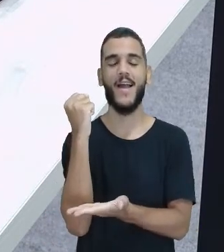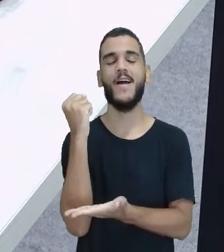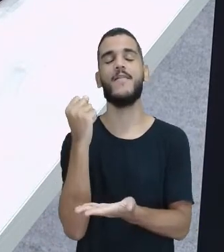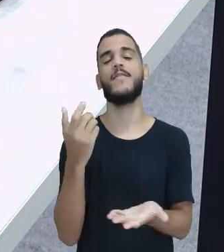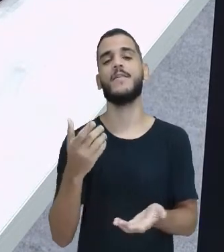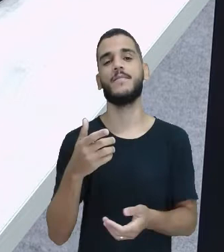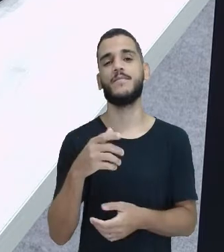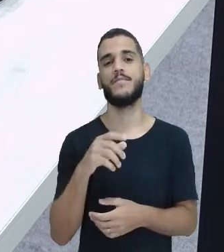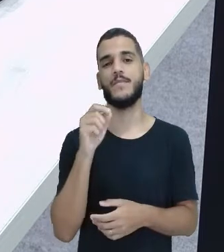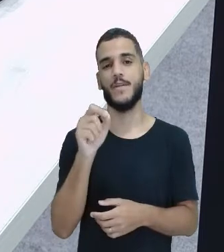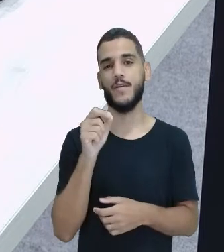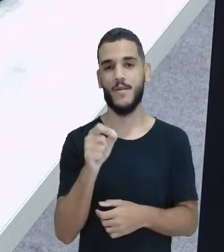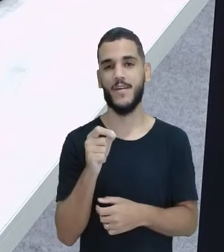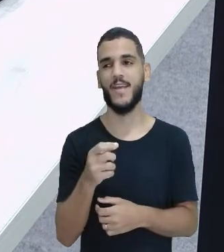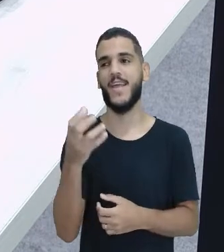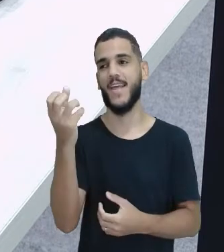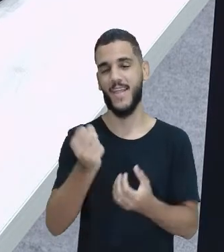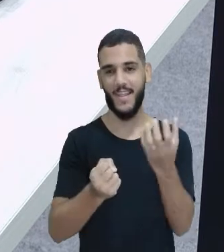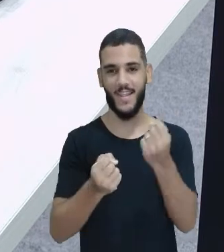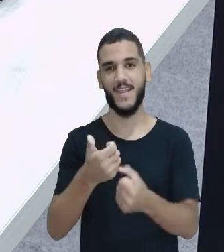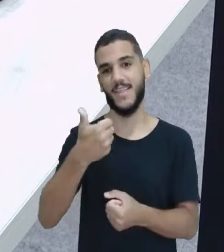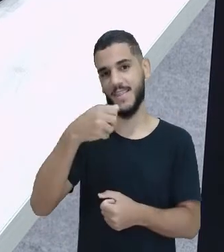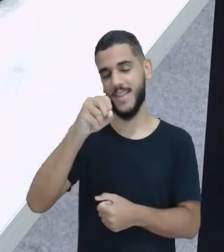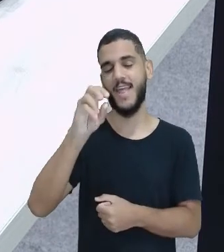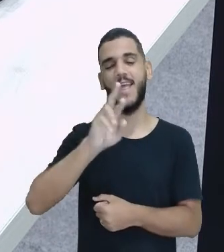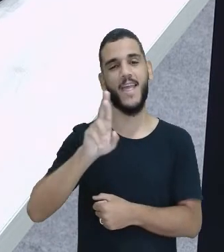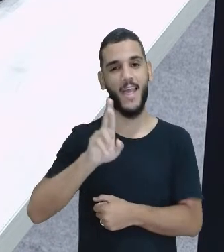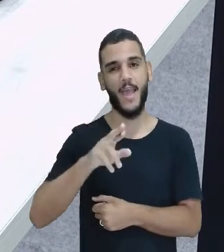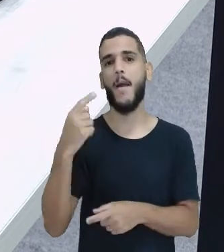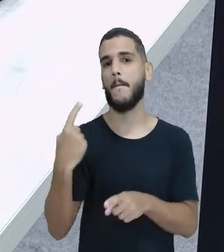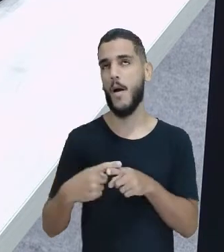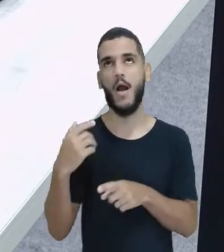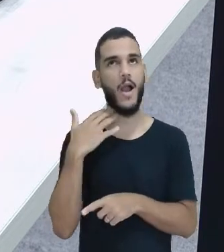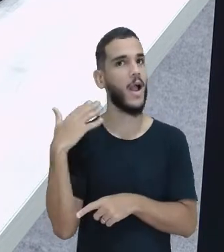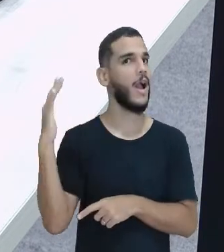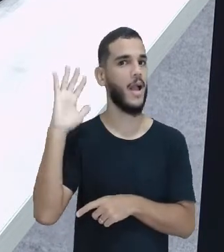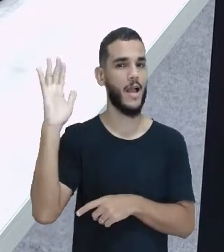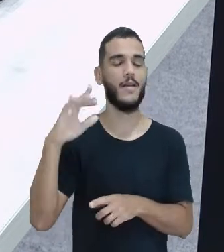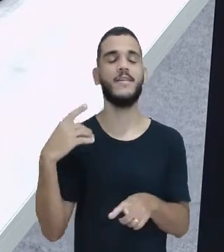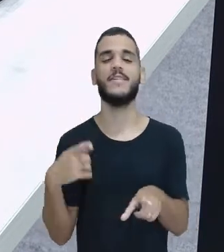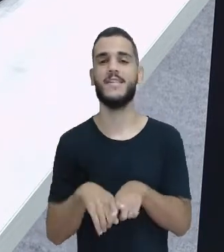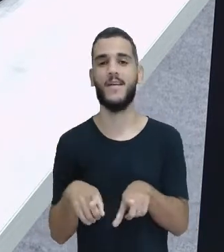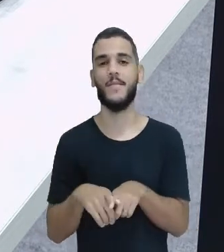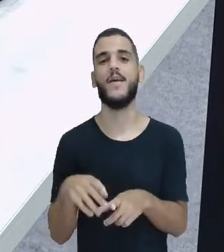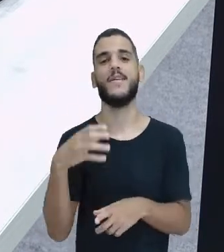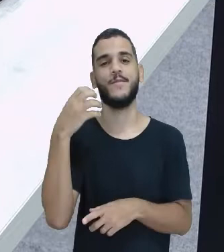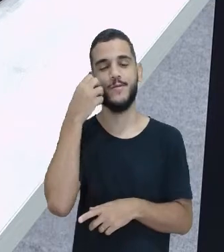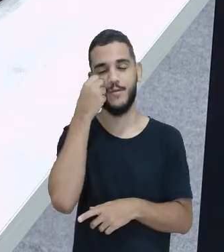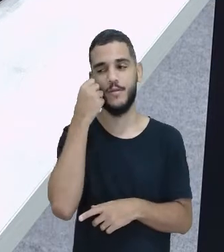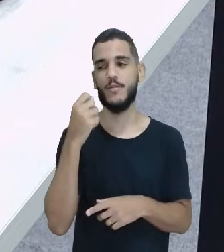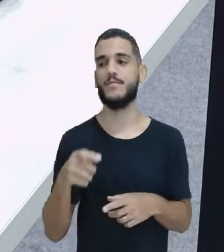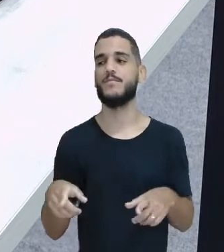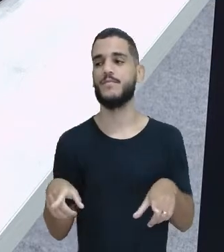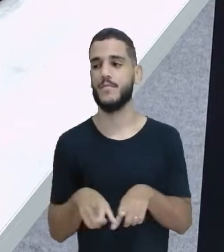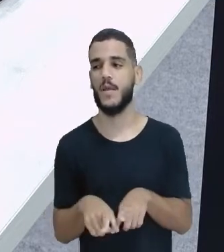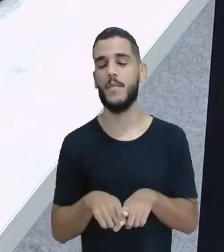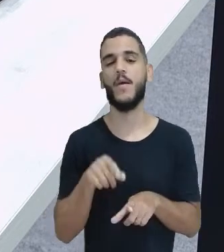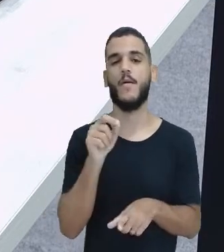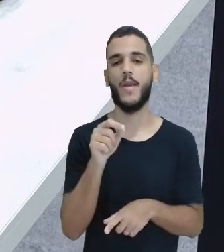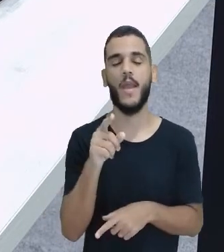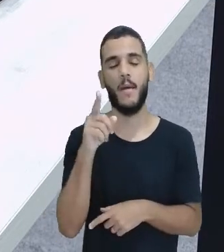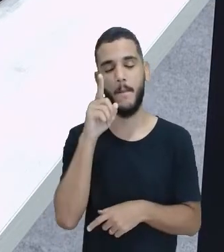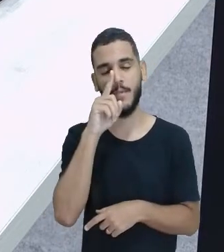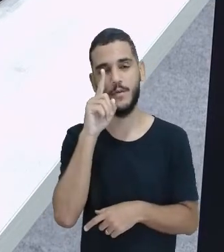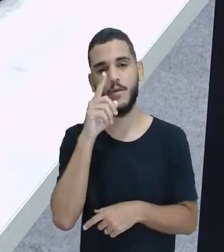10 reais, porque leite tá caro, né? E suco também. Temos também aqui um pacotinho de